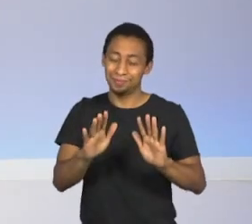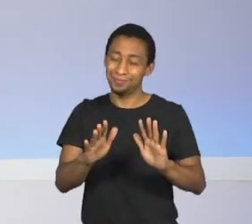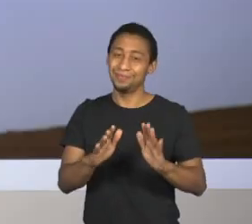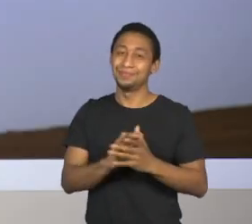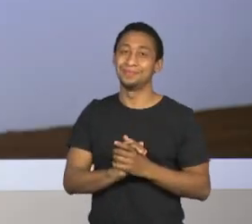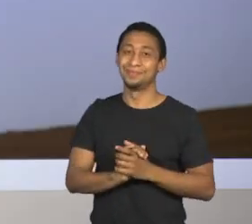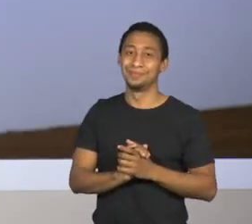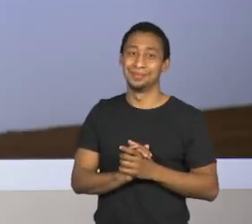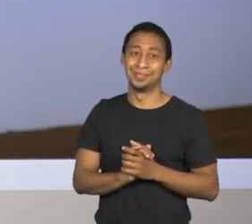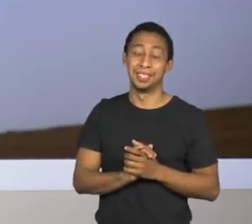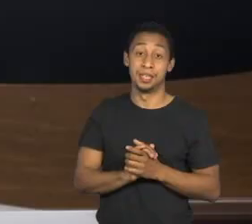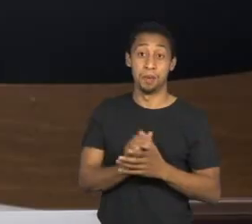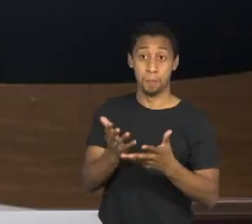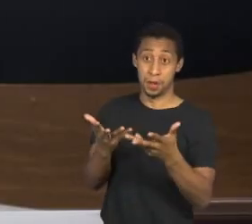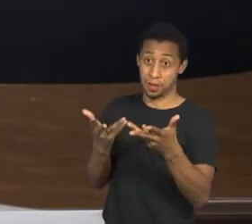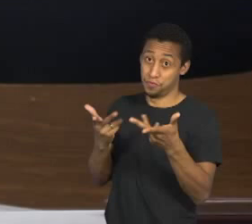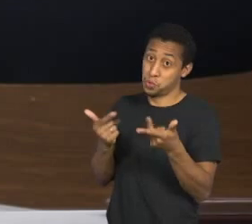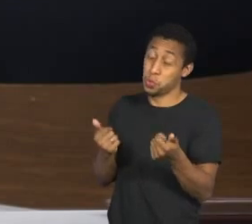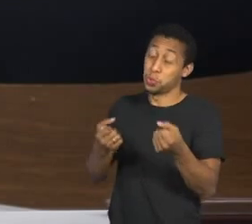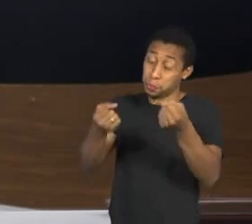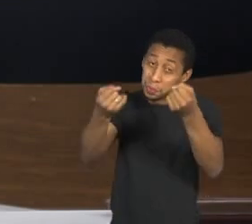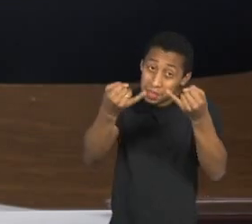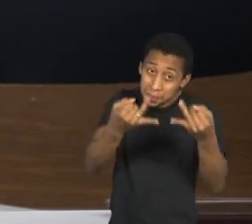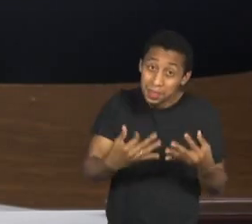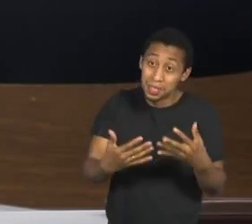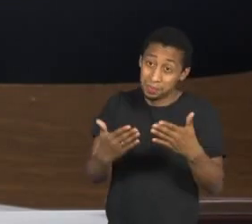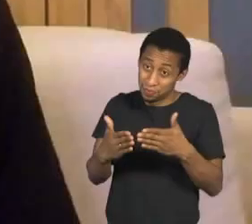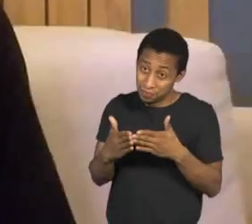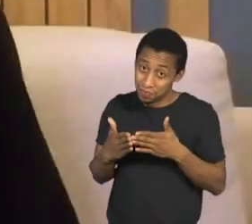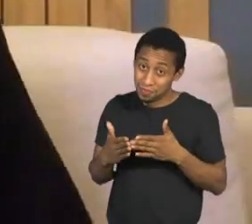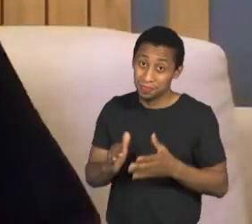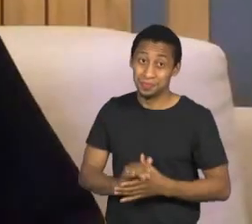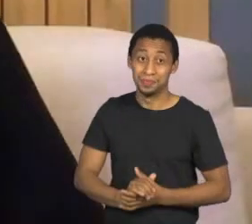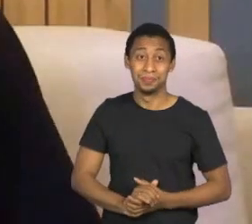ela falou no começo. Maravilhoso, né? Por favor, não deixa de fora o queijo.